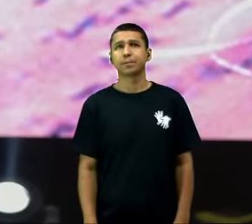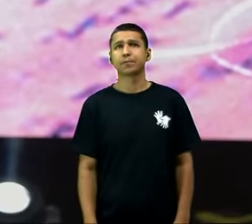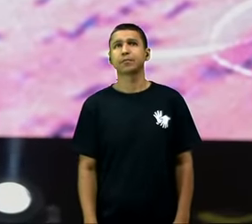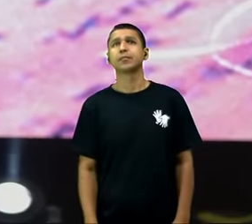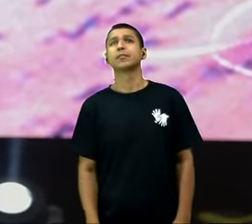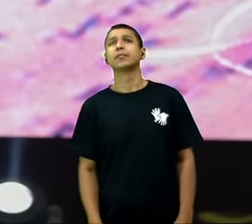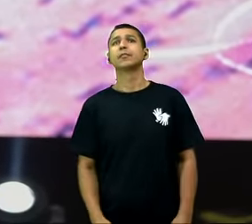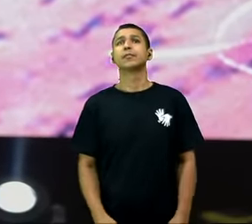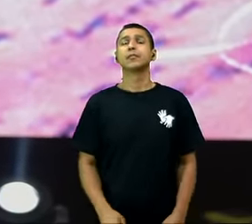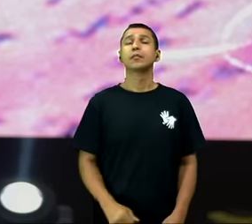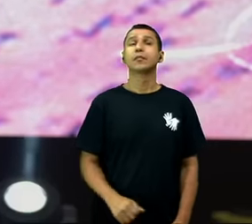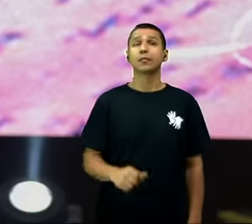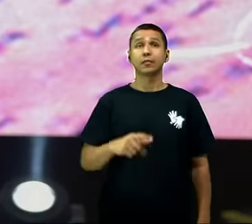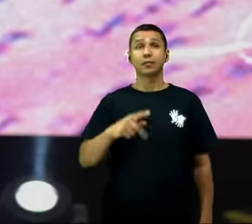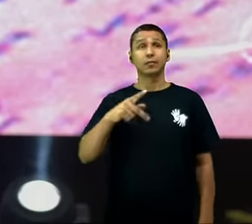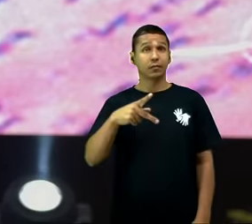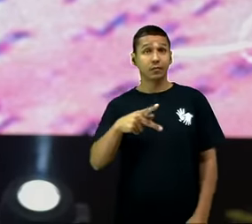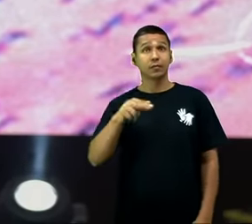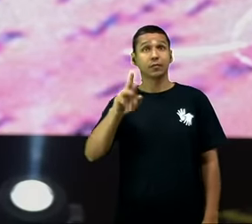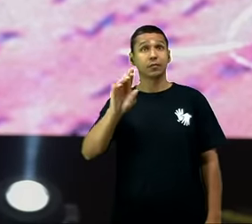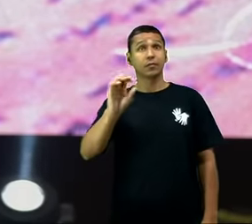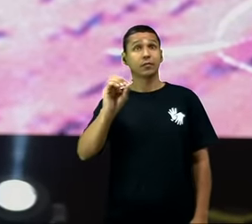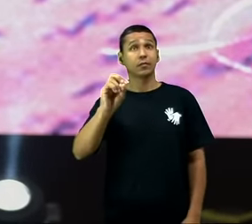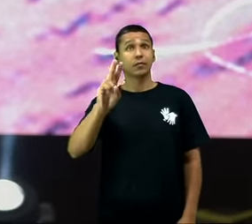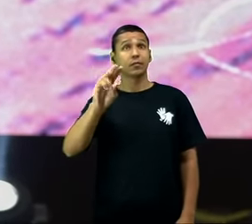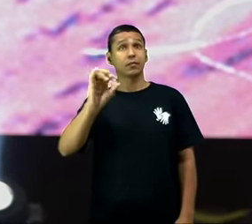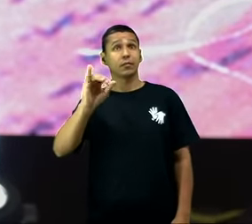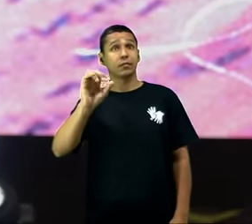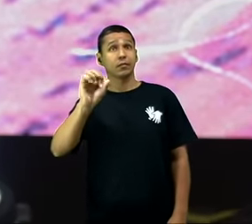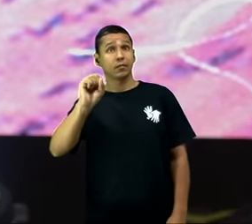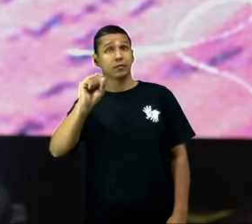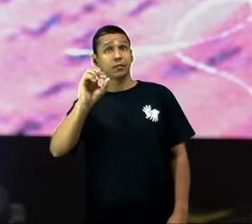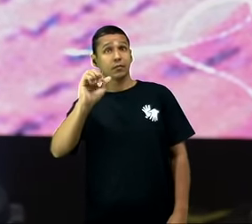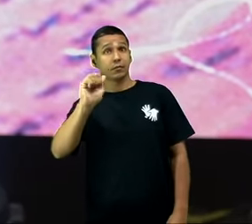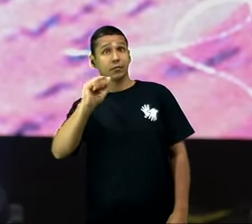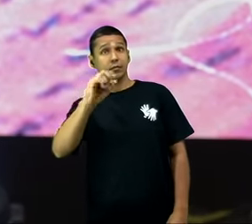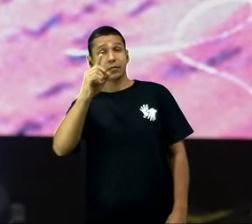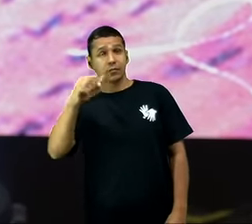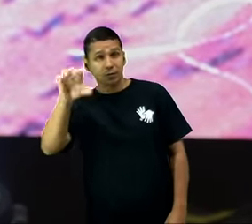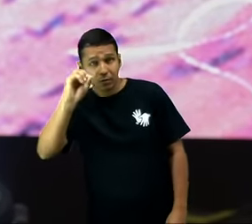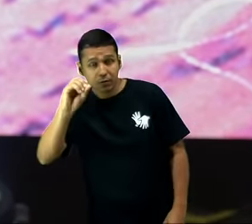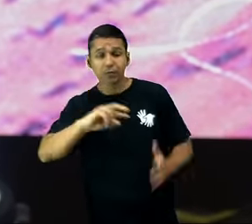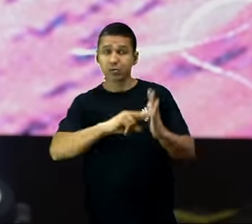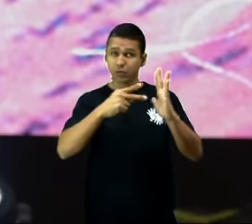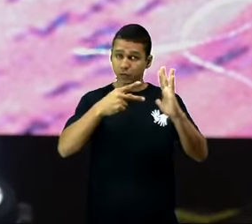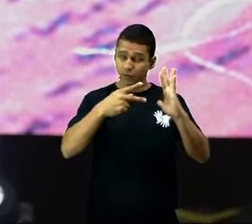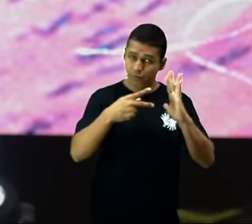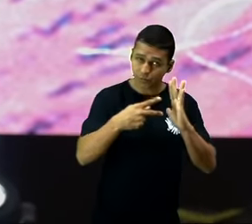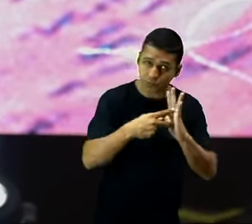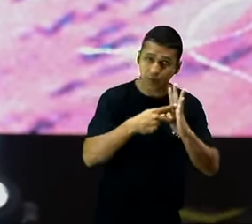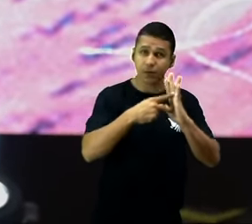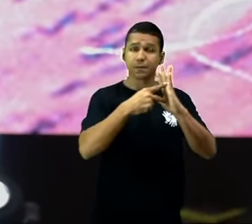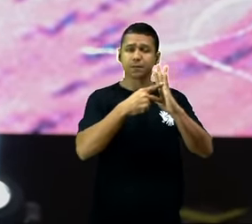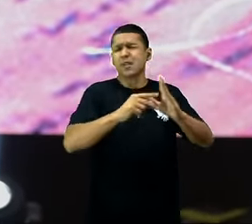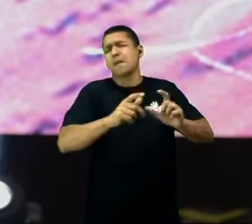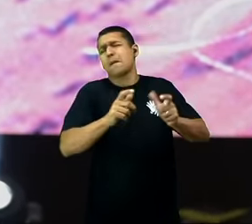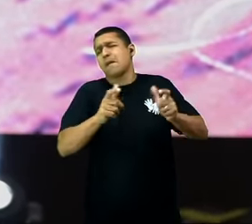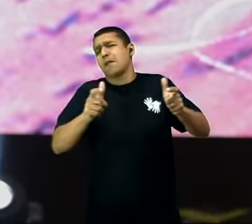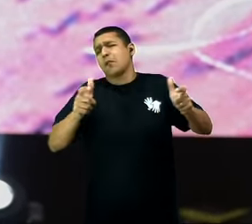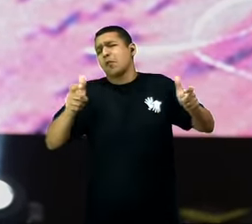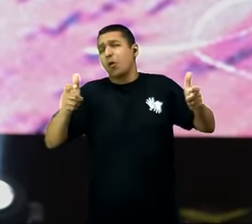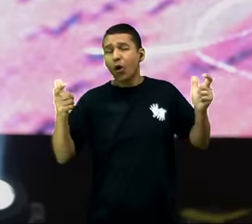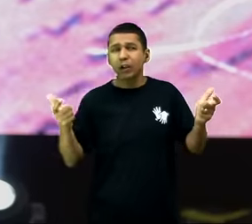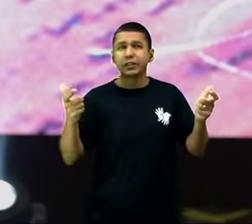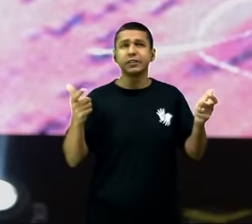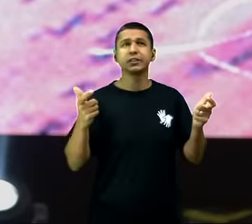Abundância, diga comigo, provisão, diga comigo: abundância de coisas necessárias, proveitosas.